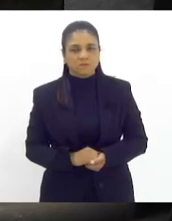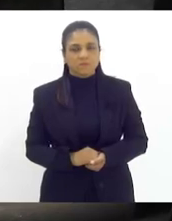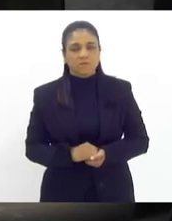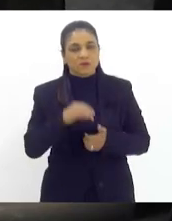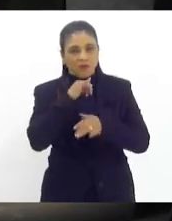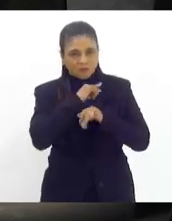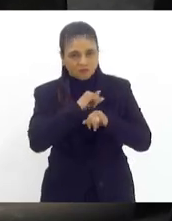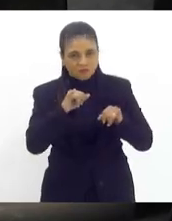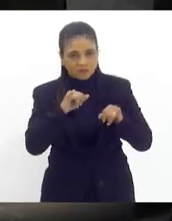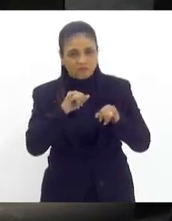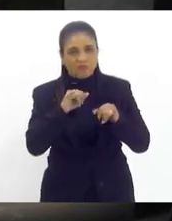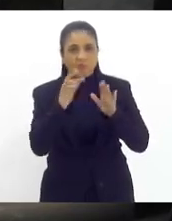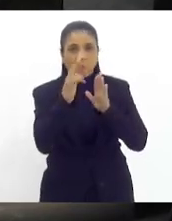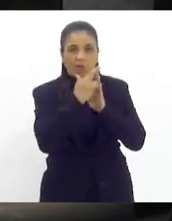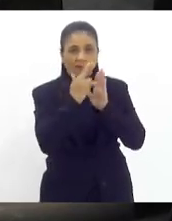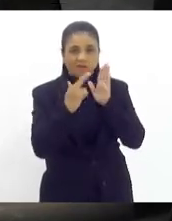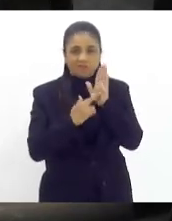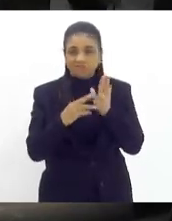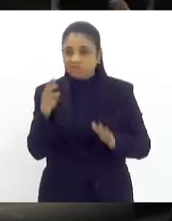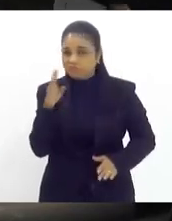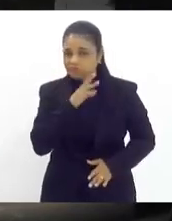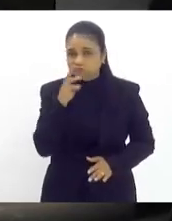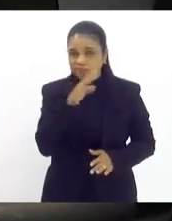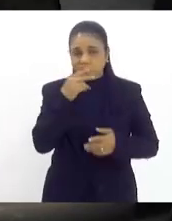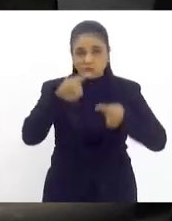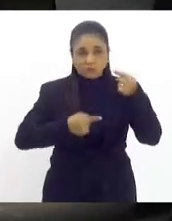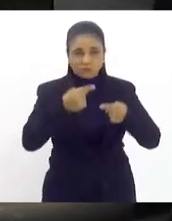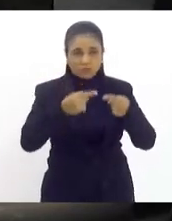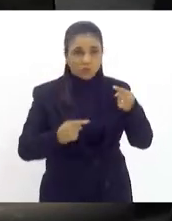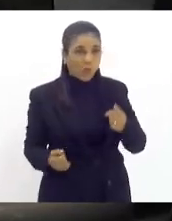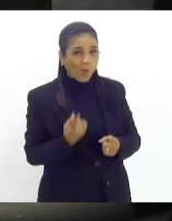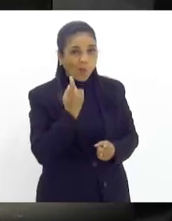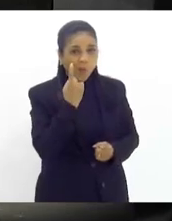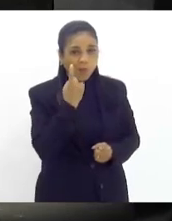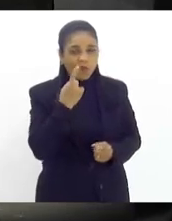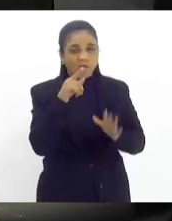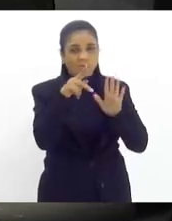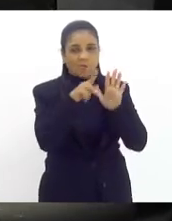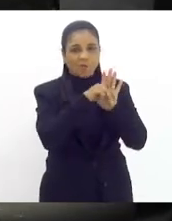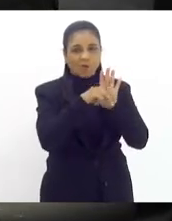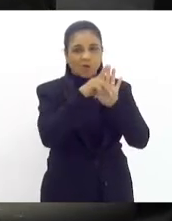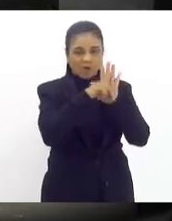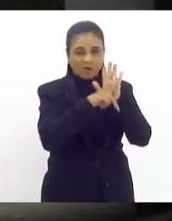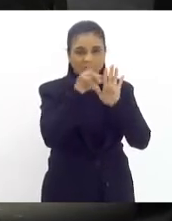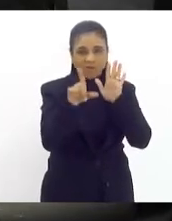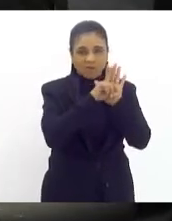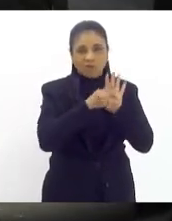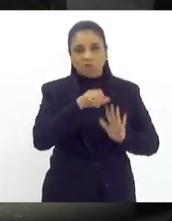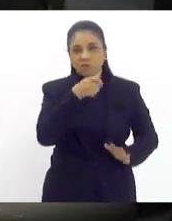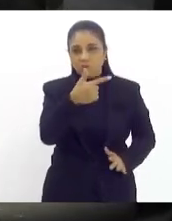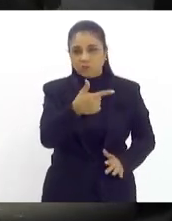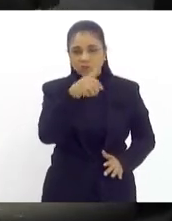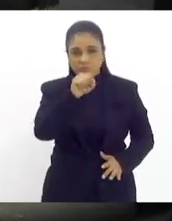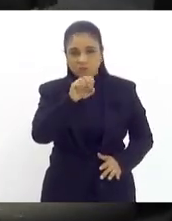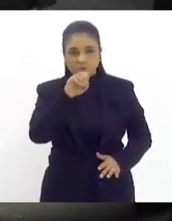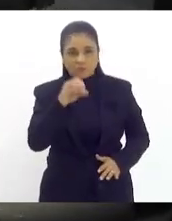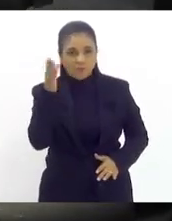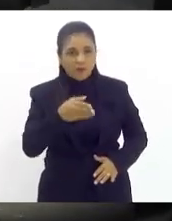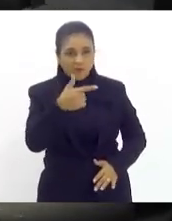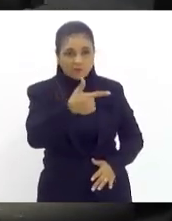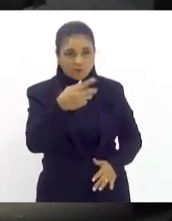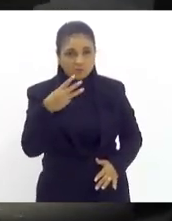anuncio em regime de urgência em discussão única projeto de lei número 280 de 2023